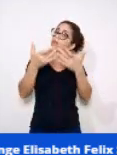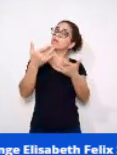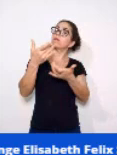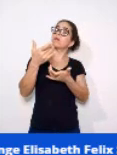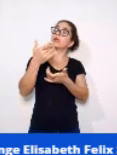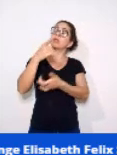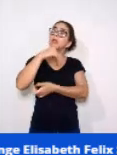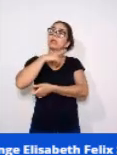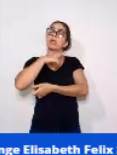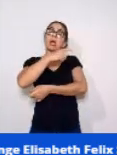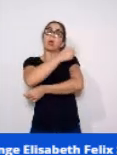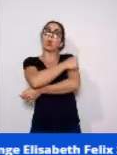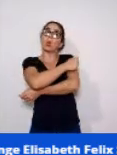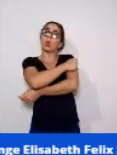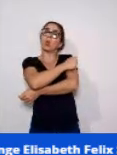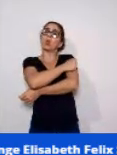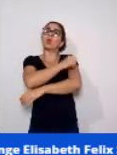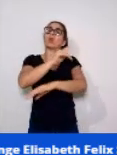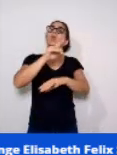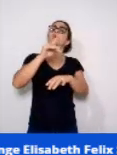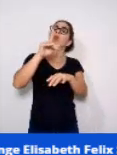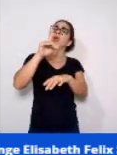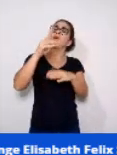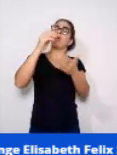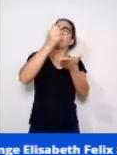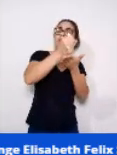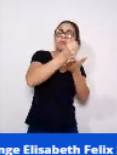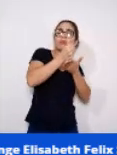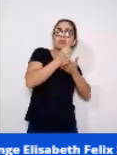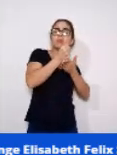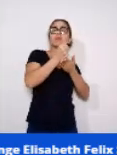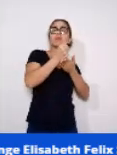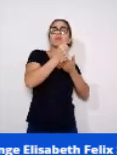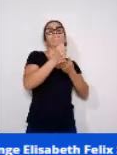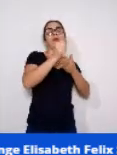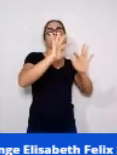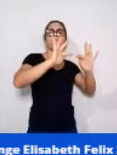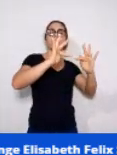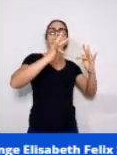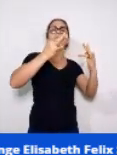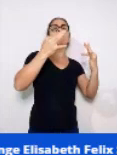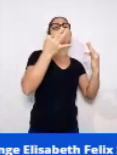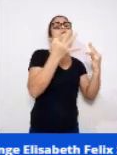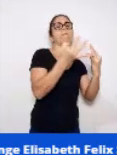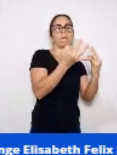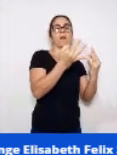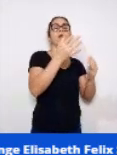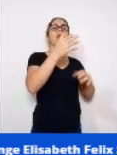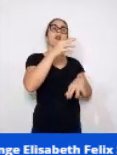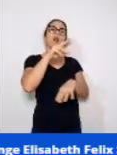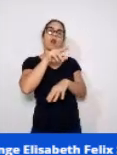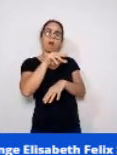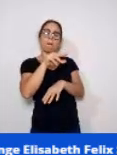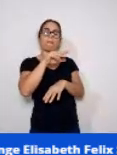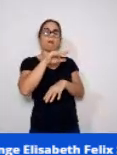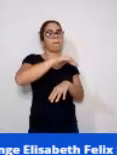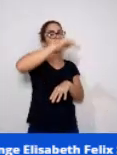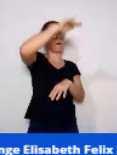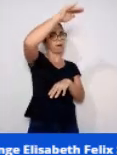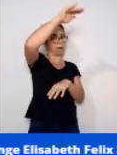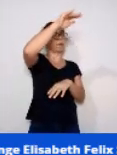grande por parte dos pais ou de irmãos maiores. É lógico, nós temos que levar isso